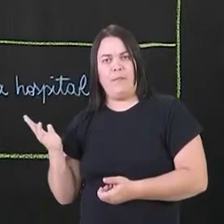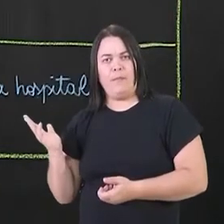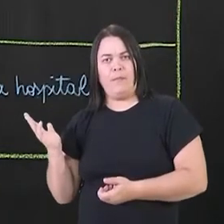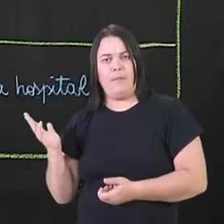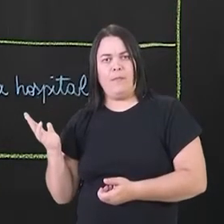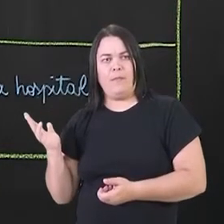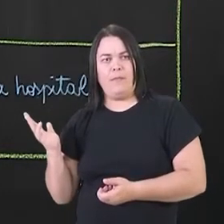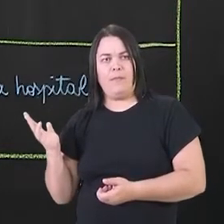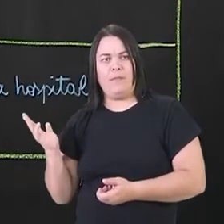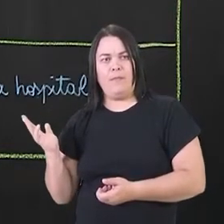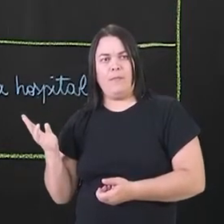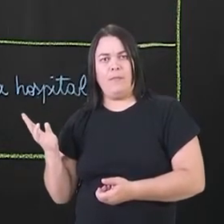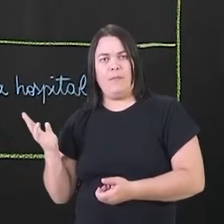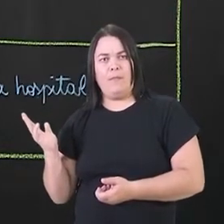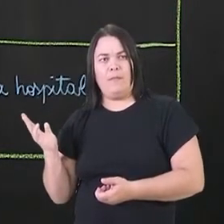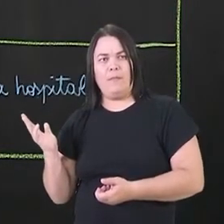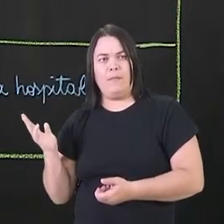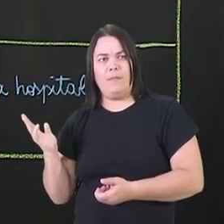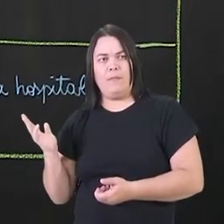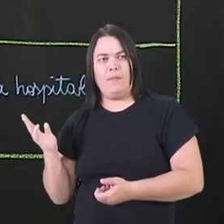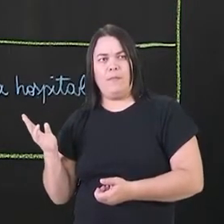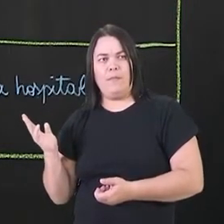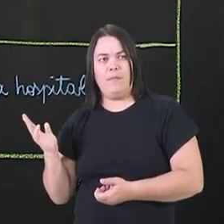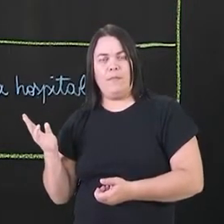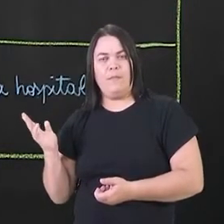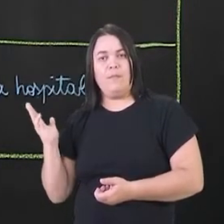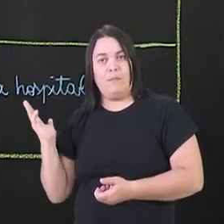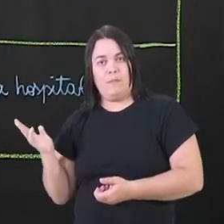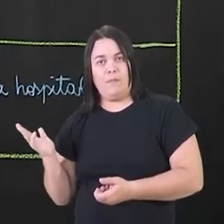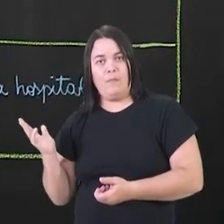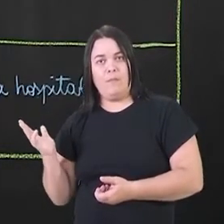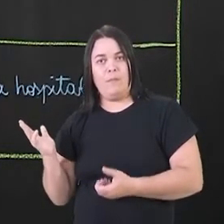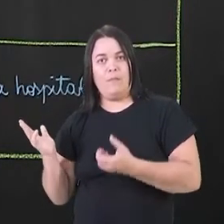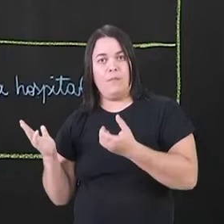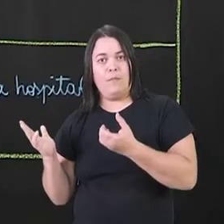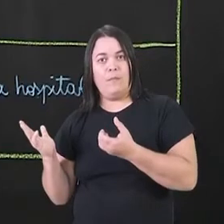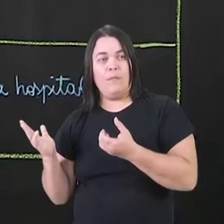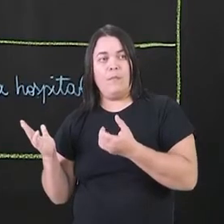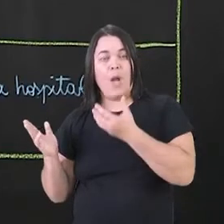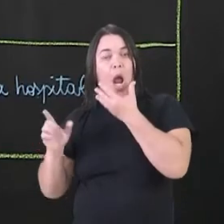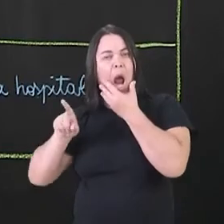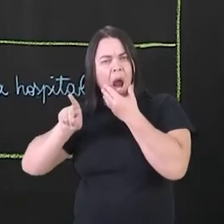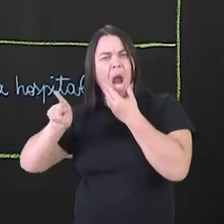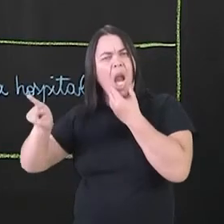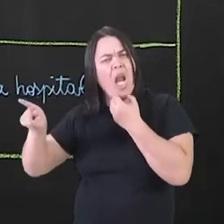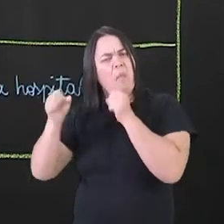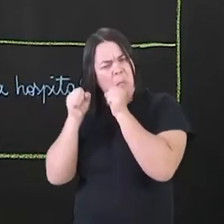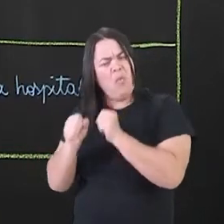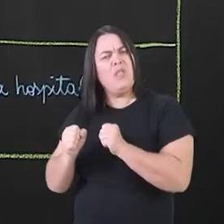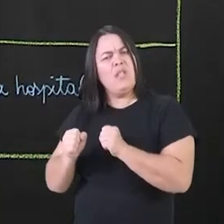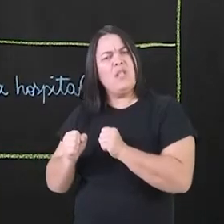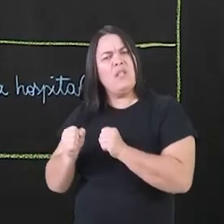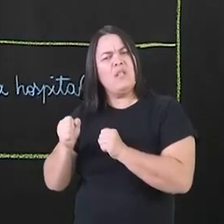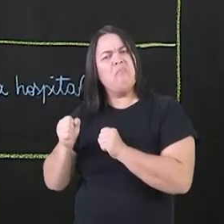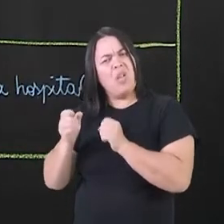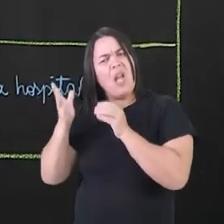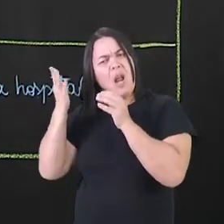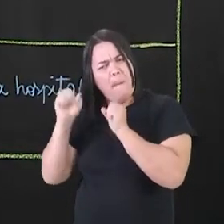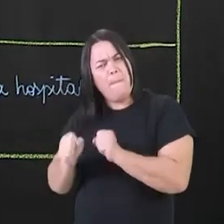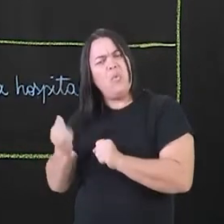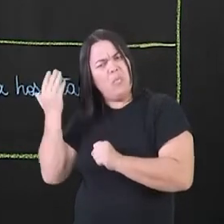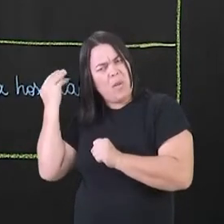go to the movies with us. He could go. Tipo, ele podia ir. Existia